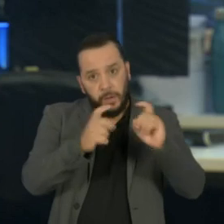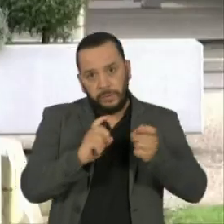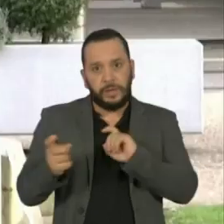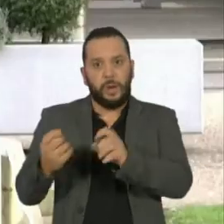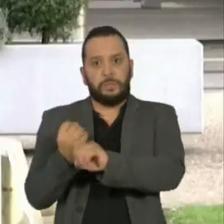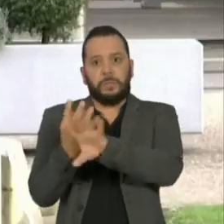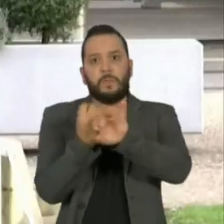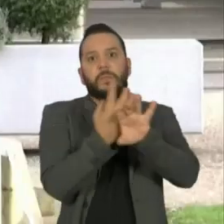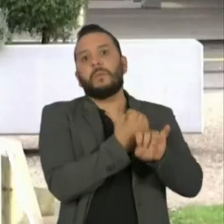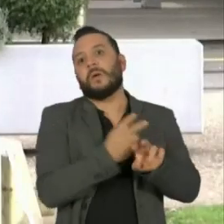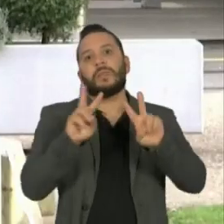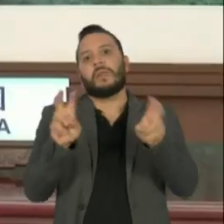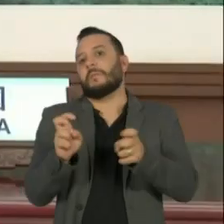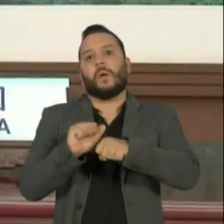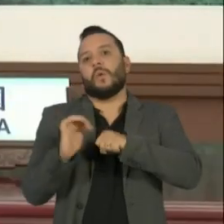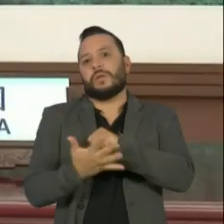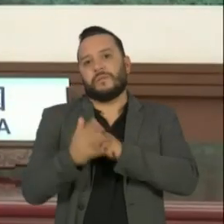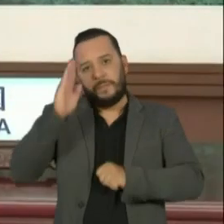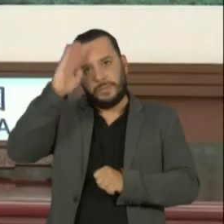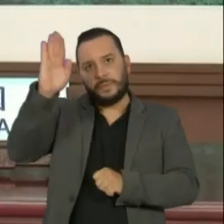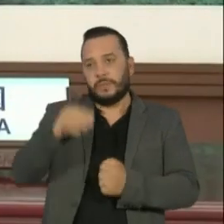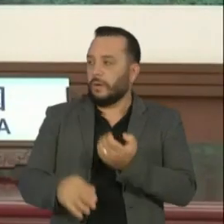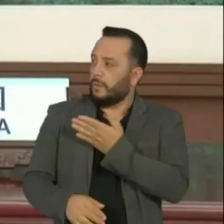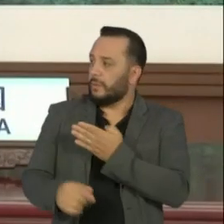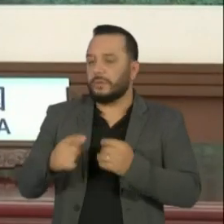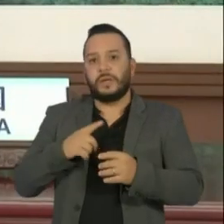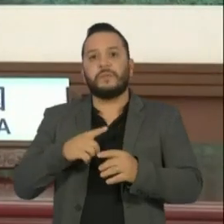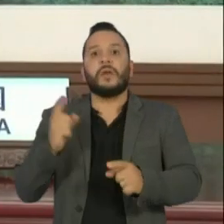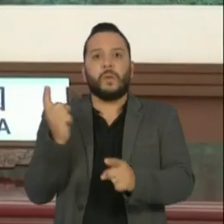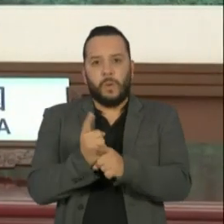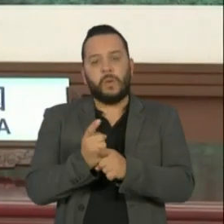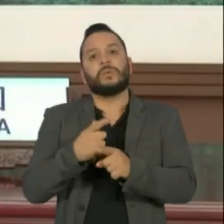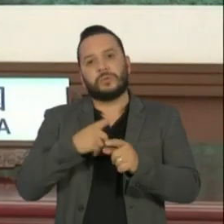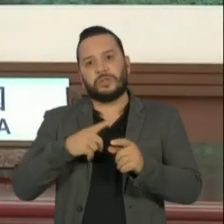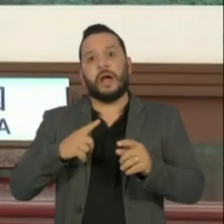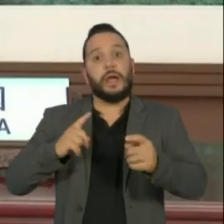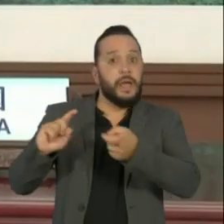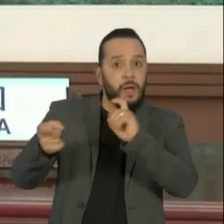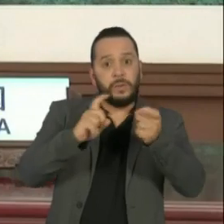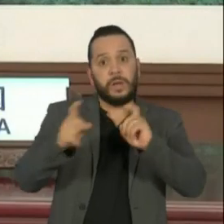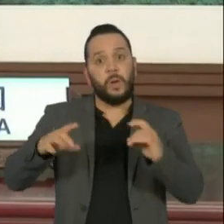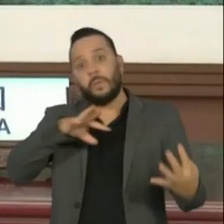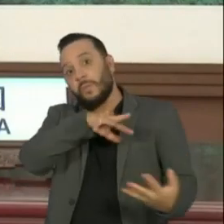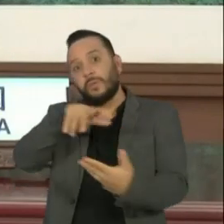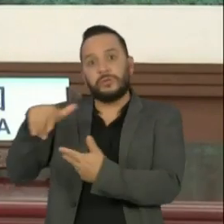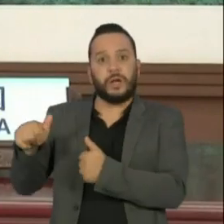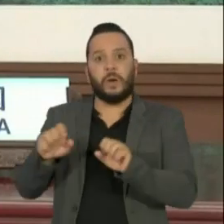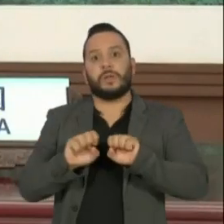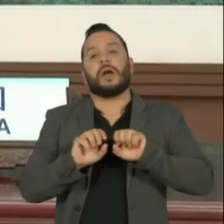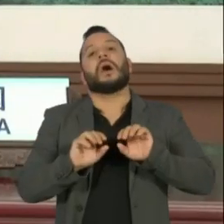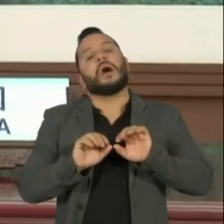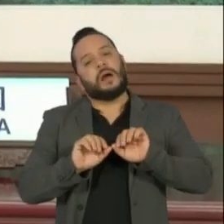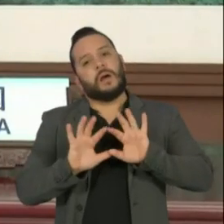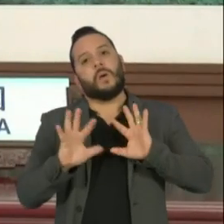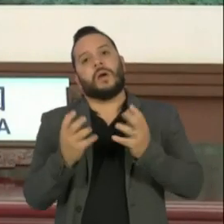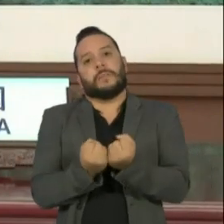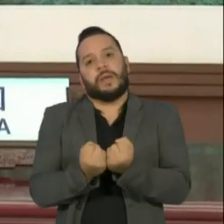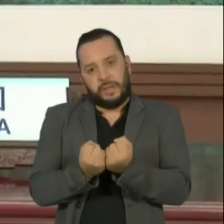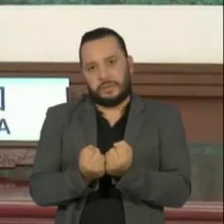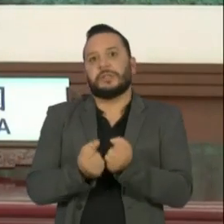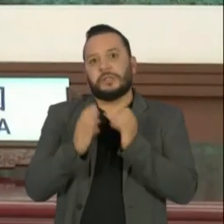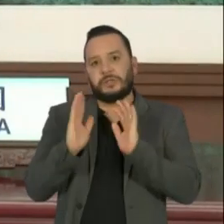principal. Na abertura do encontro da Assembleia Mundial de Saúde da OMS, realizada de